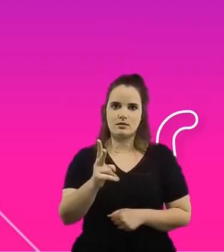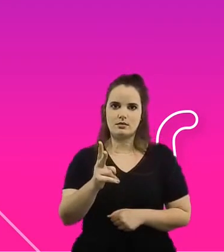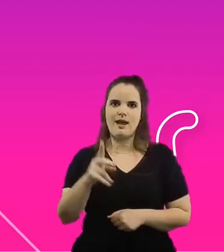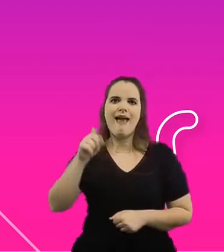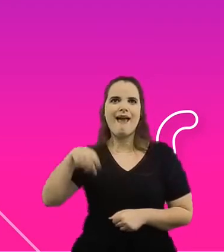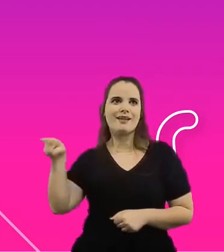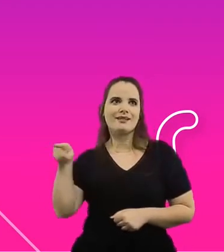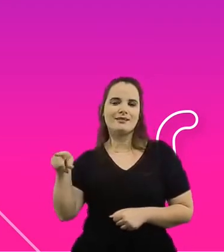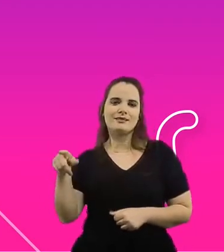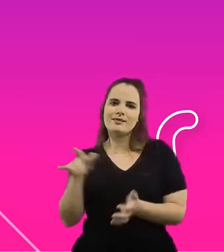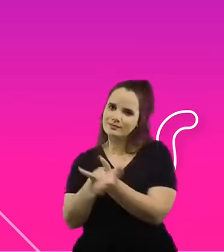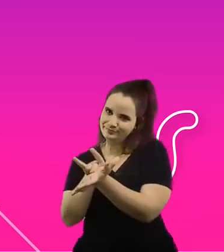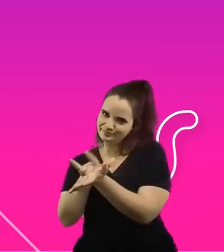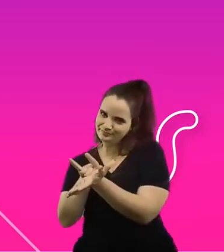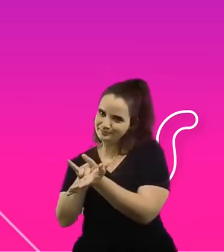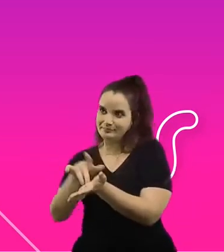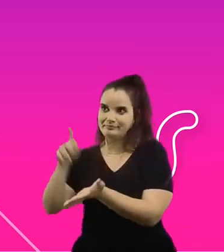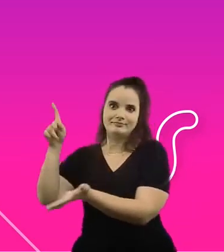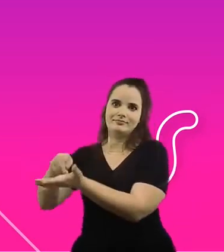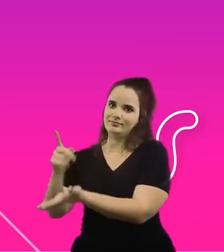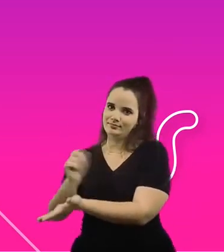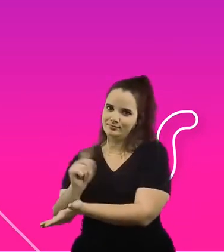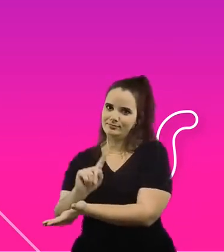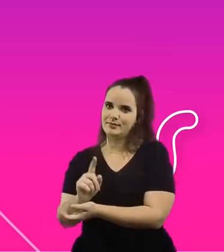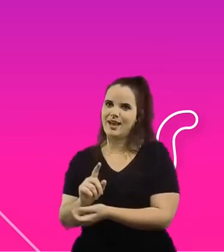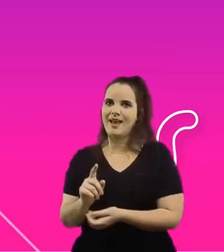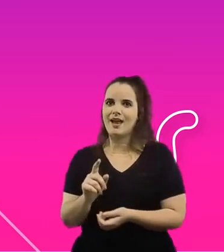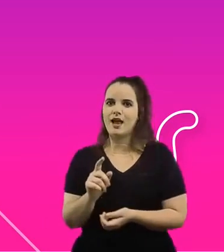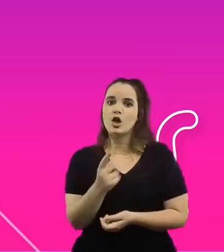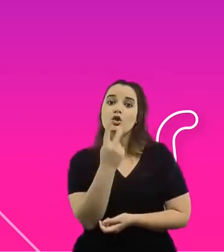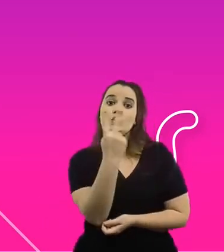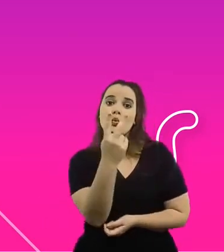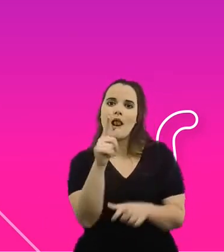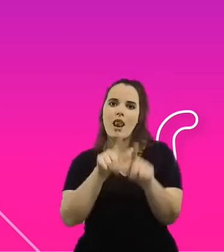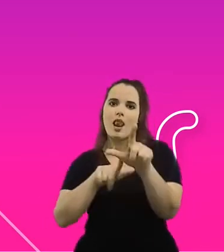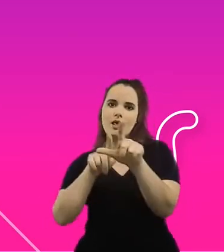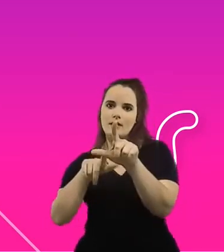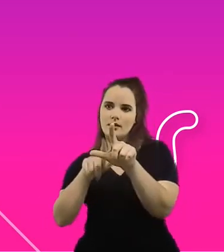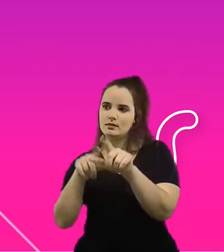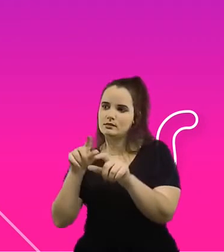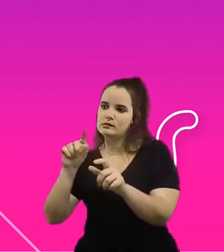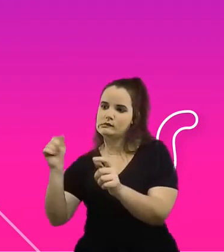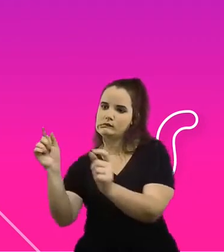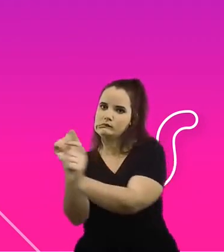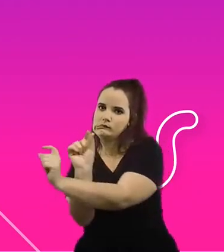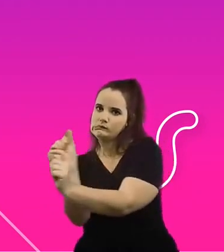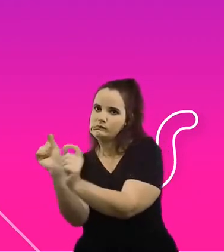que mudava 2 letras assim no nome do banco, certo? Então era difícil de